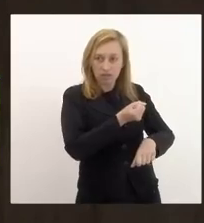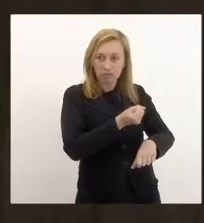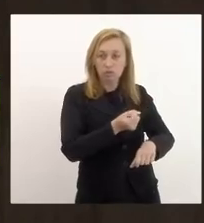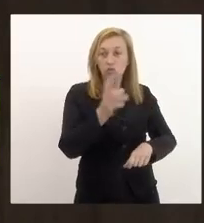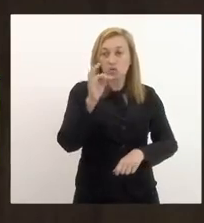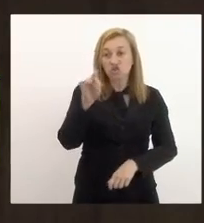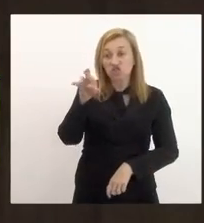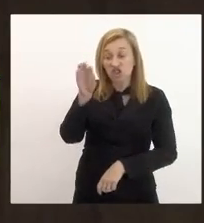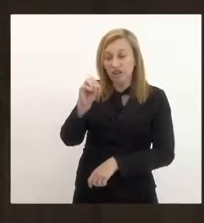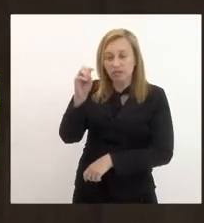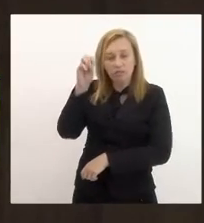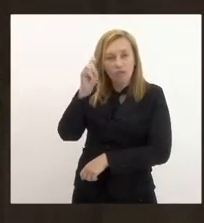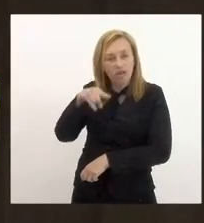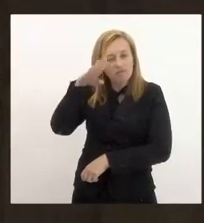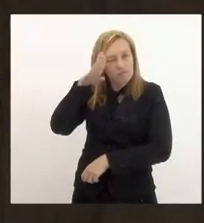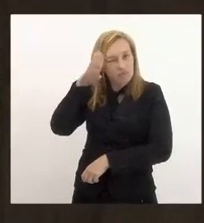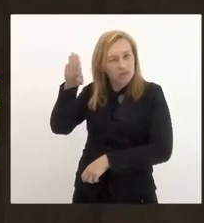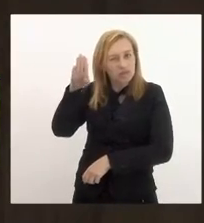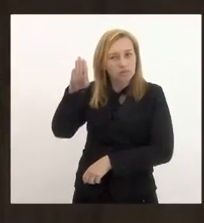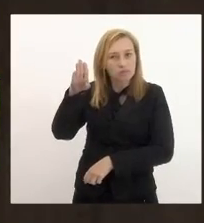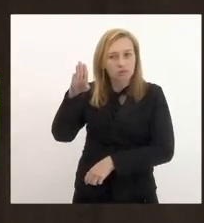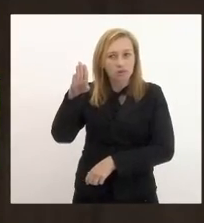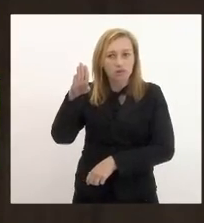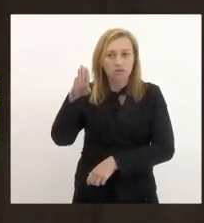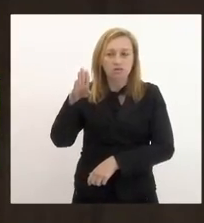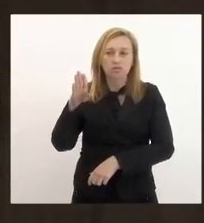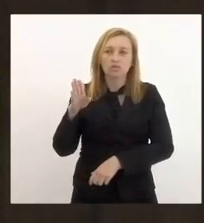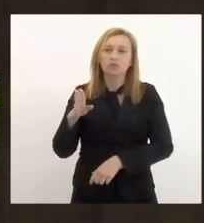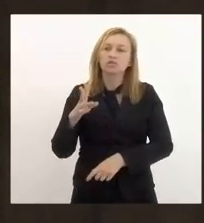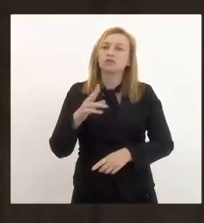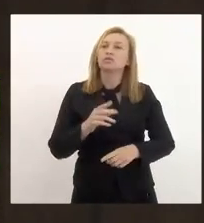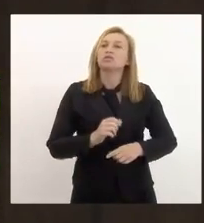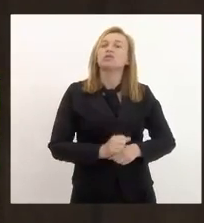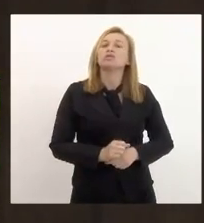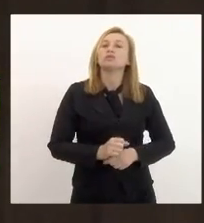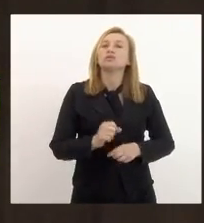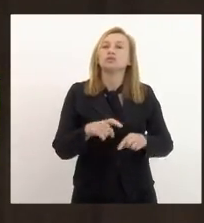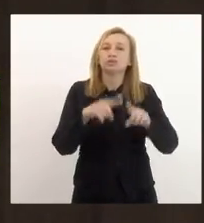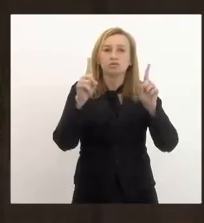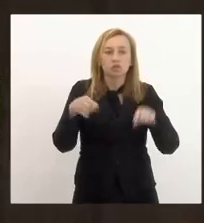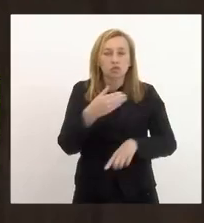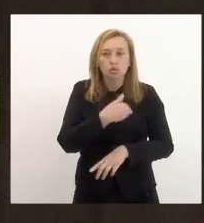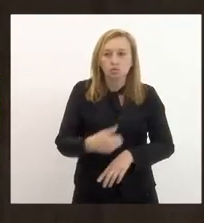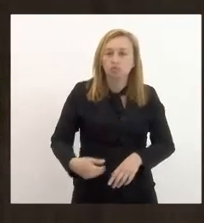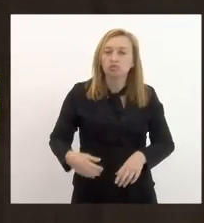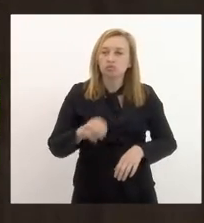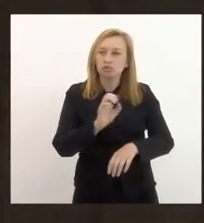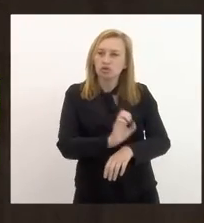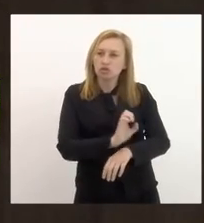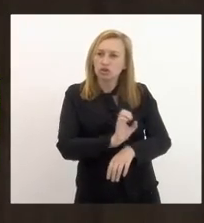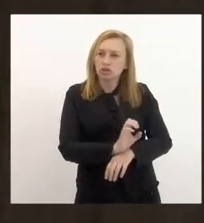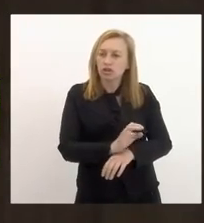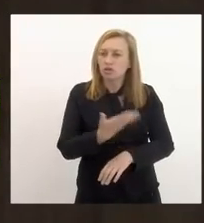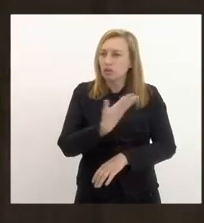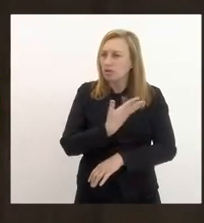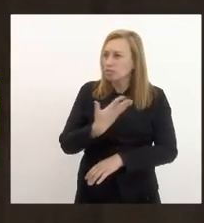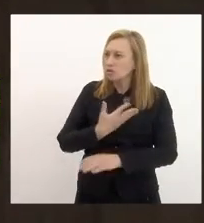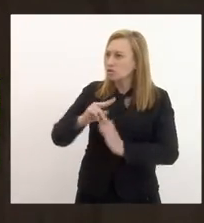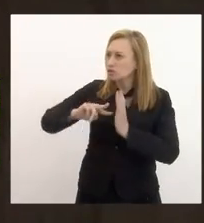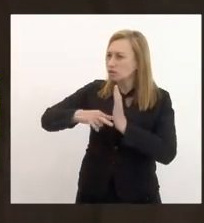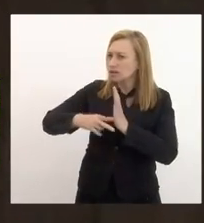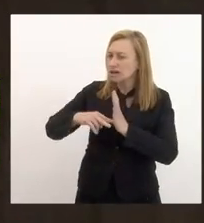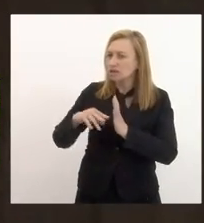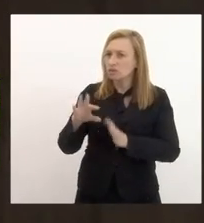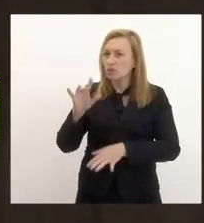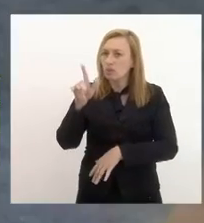triénio é essencial na composição dos vencimentos dos Servidores Públicos do Estado o colega do Sindicato dos